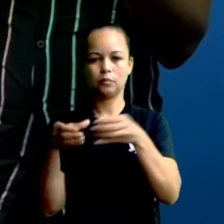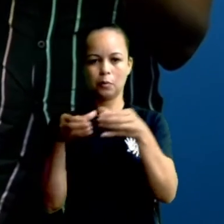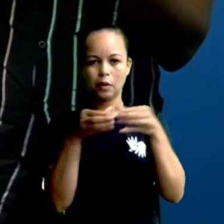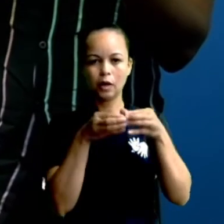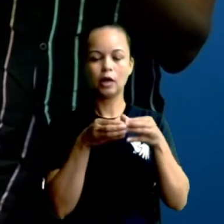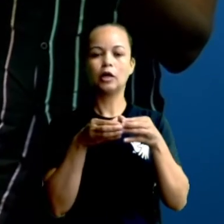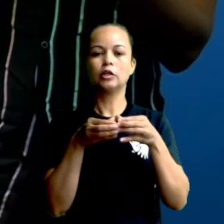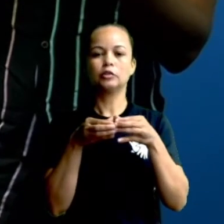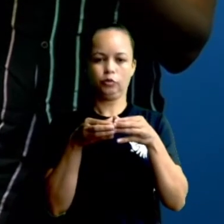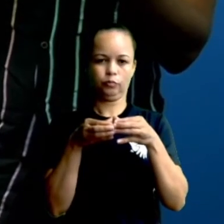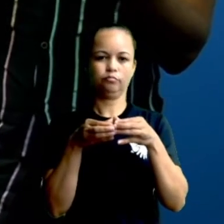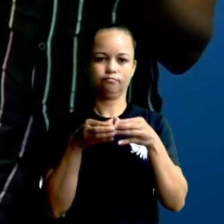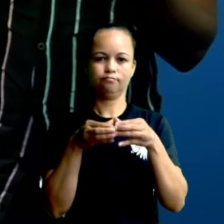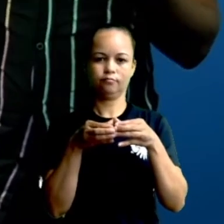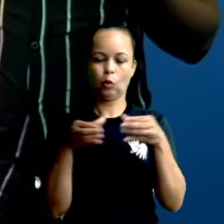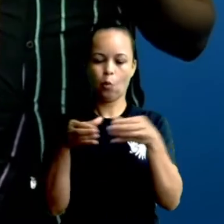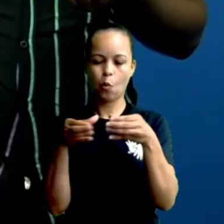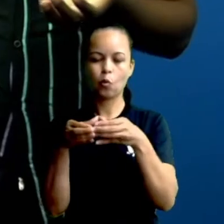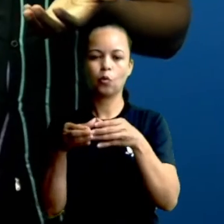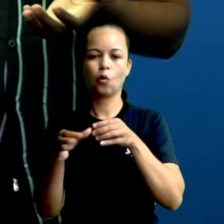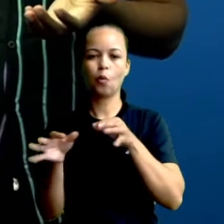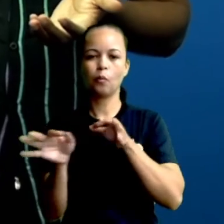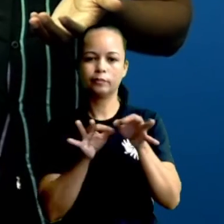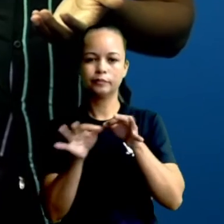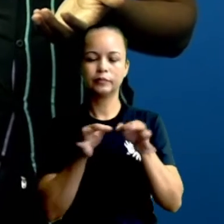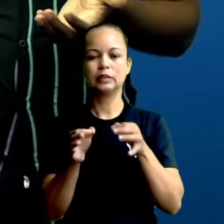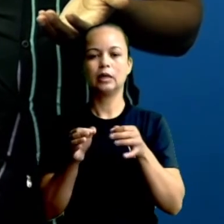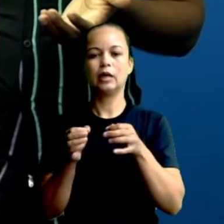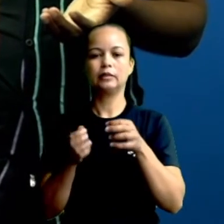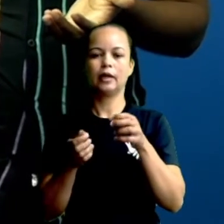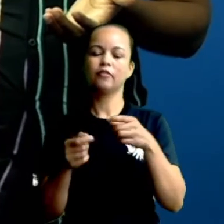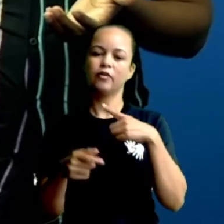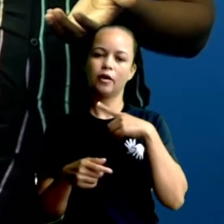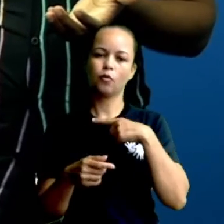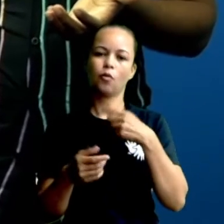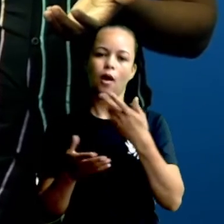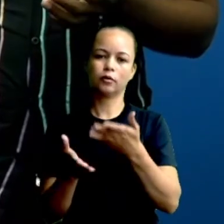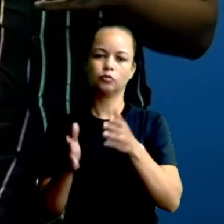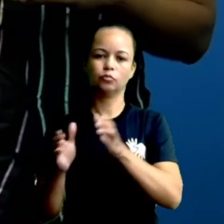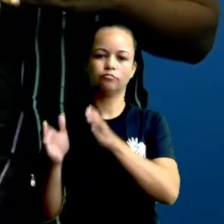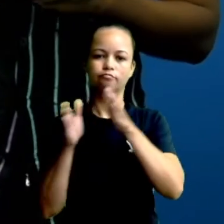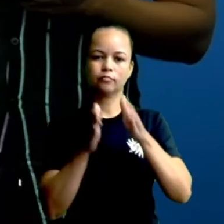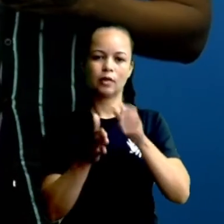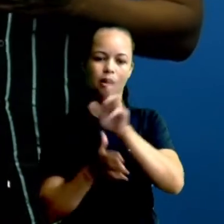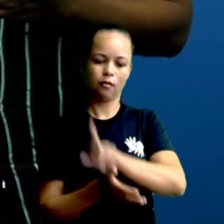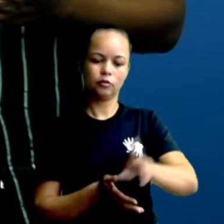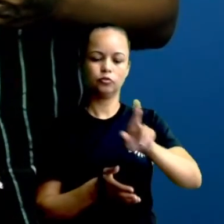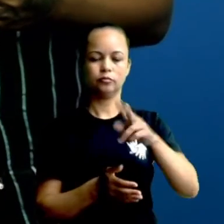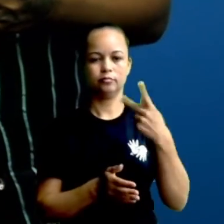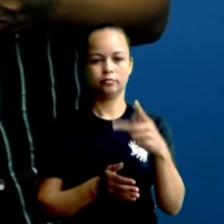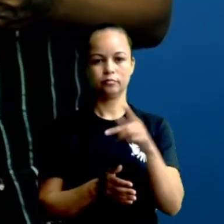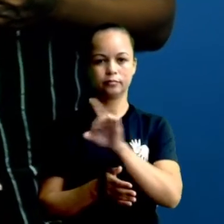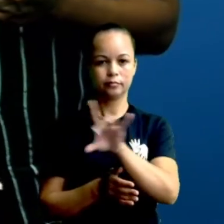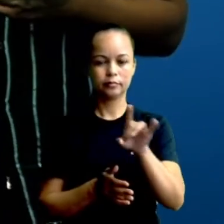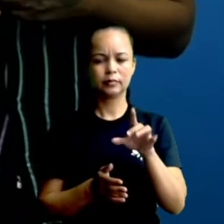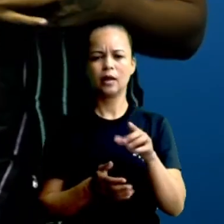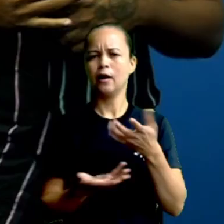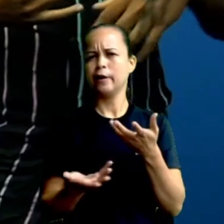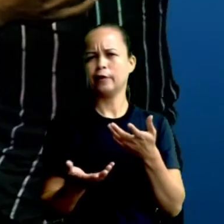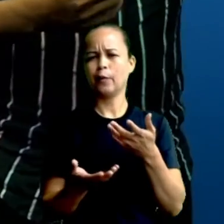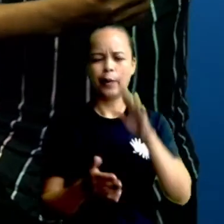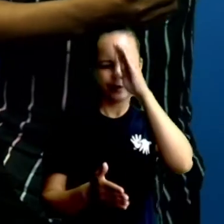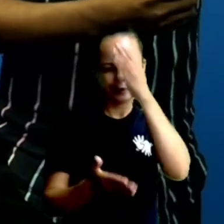a decisão em conjunto. Isso tem a ver com o lado religioso deles, tá? Então eles acreditavam que a pedra tinha